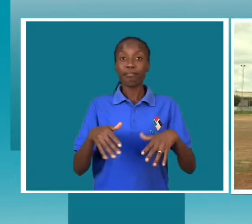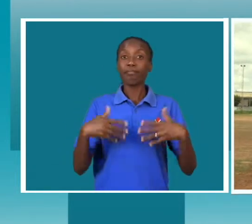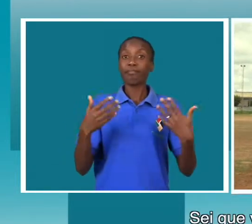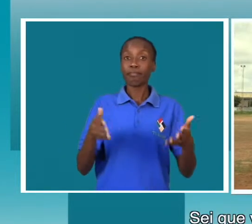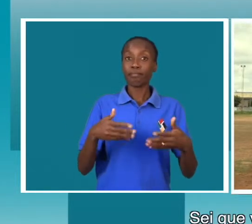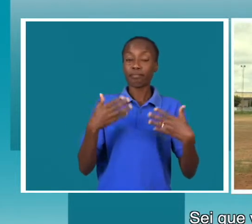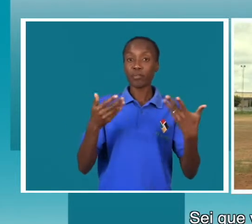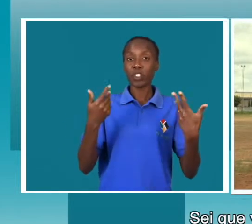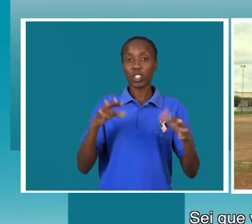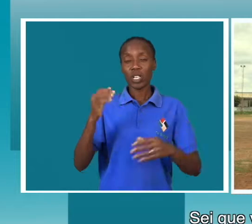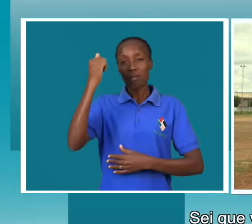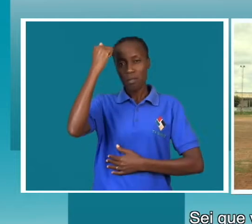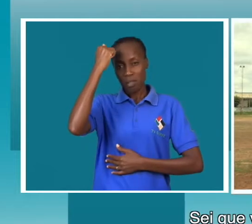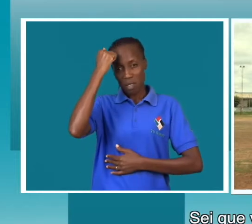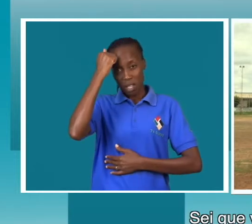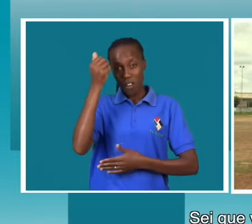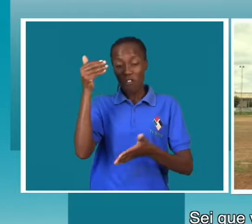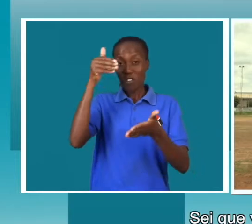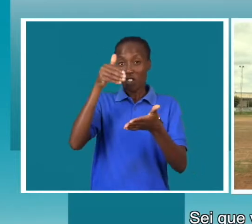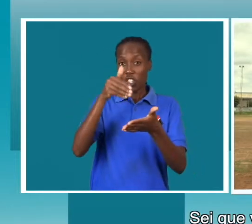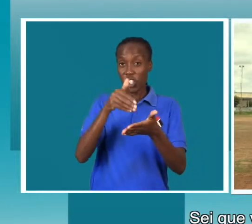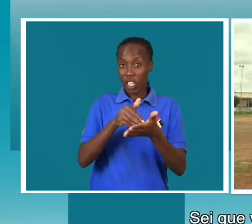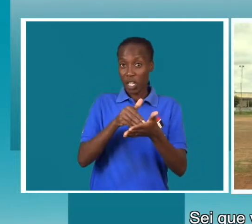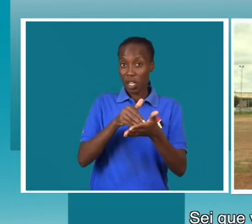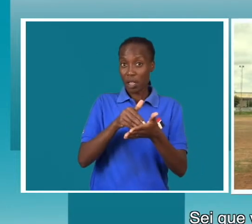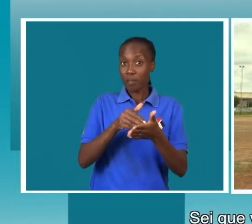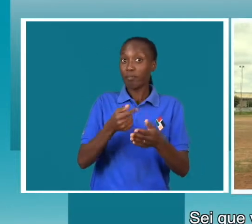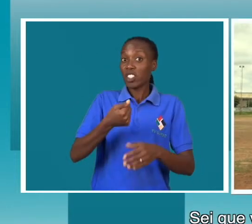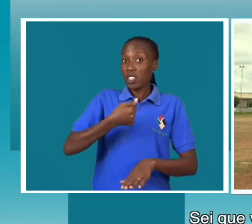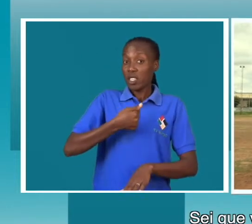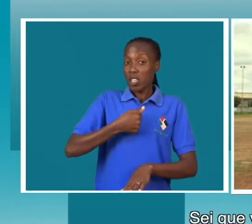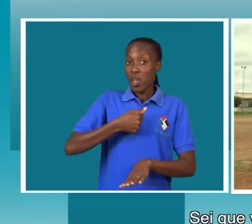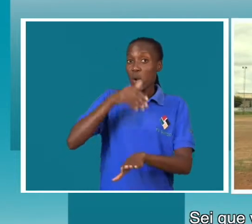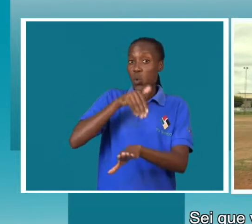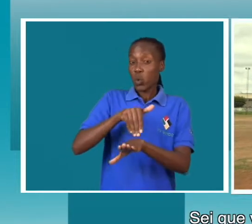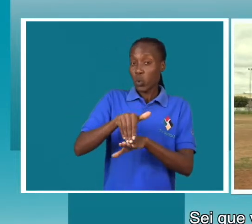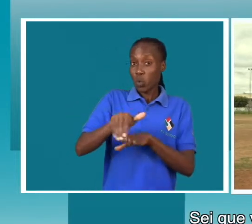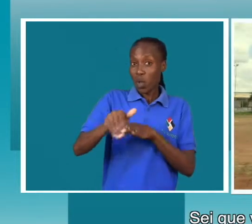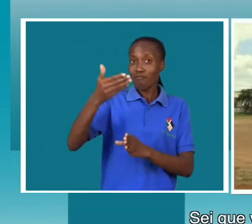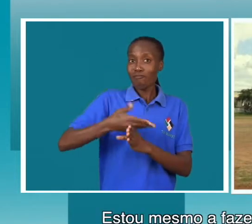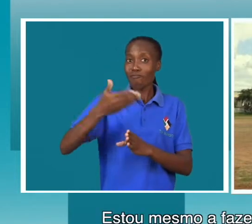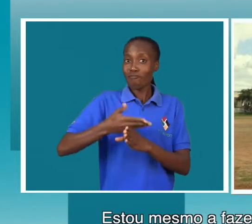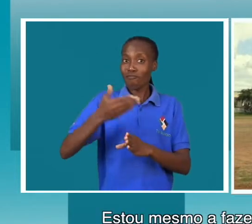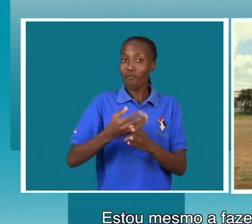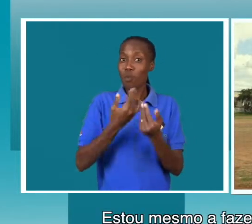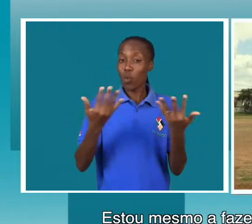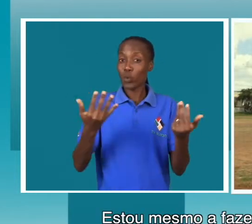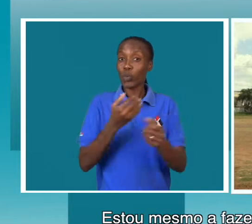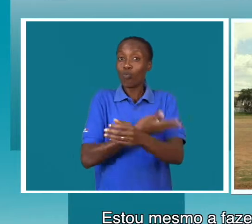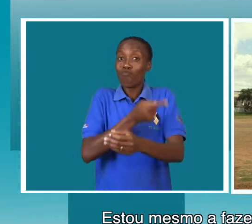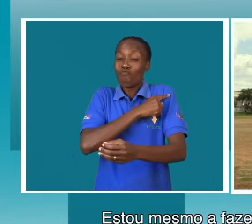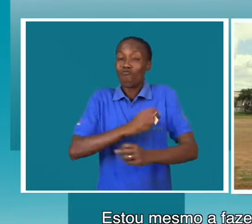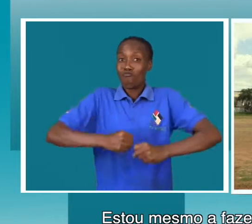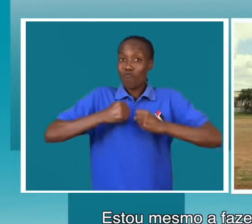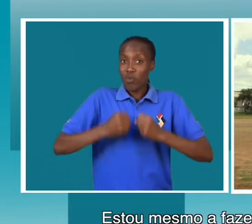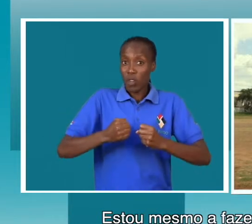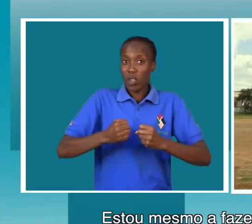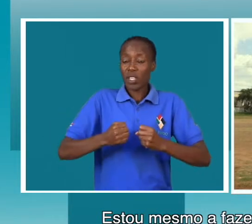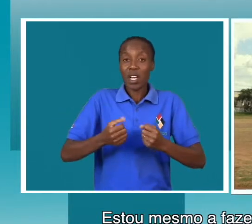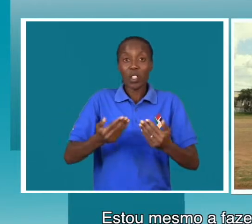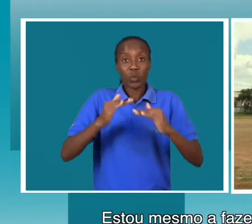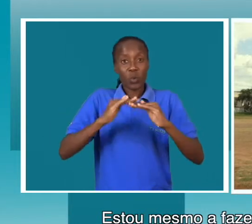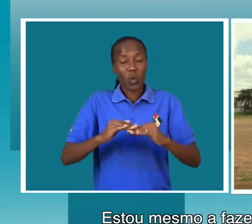Eu sei que vou chegar até lá se eu continuar a treinar muito forte. E estou mesmo a fazer isso.